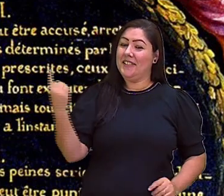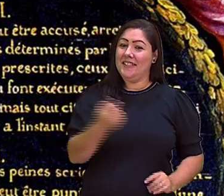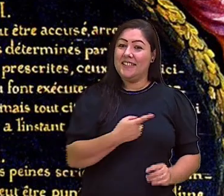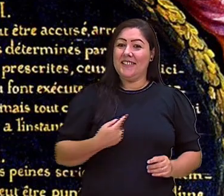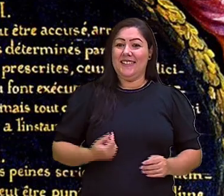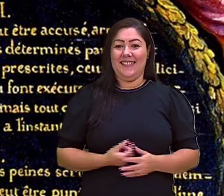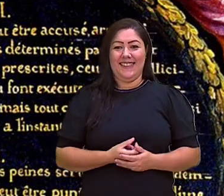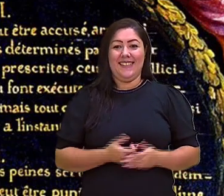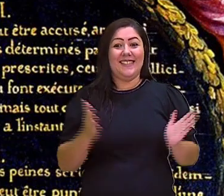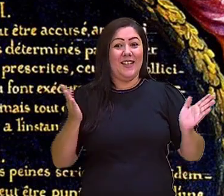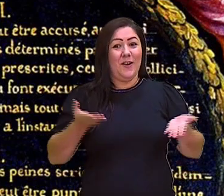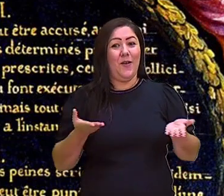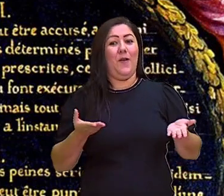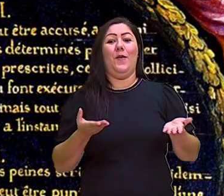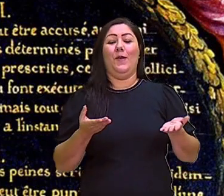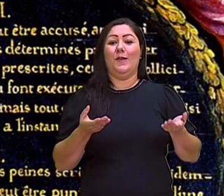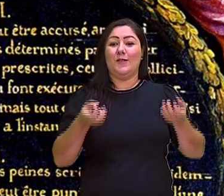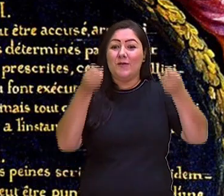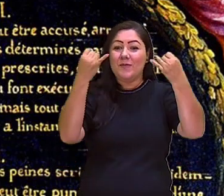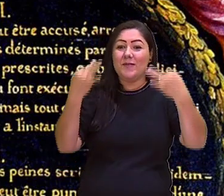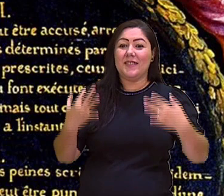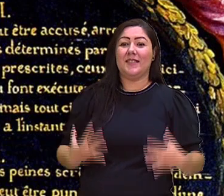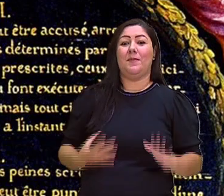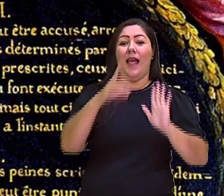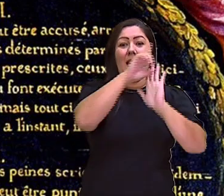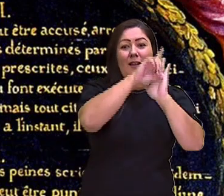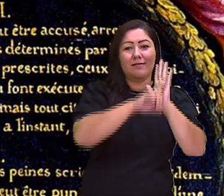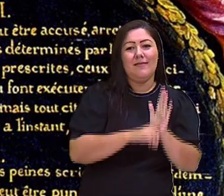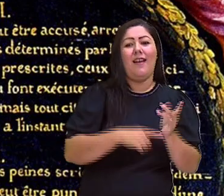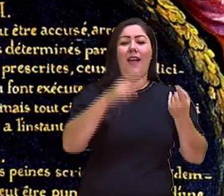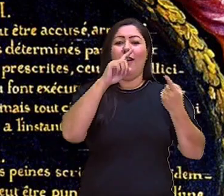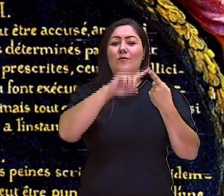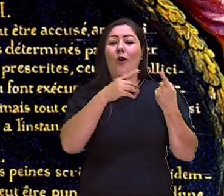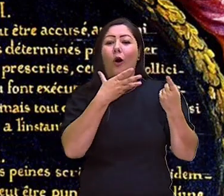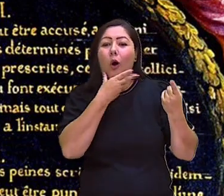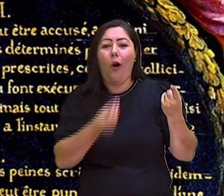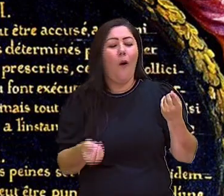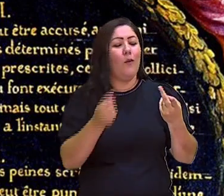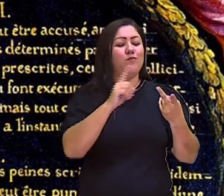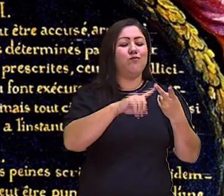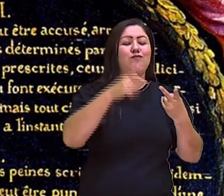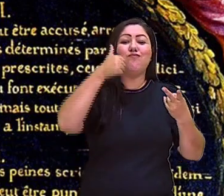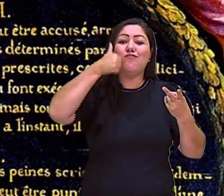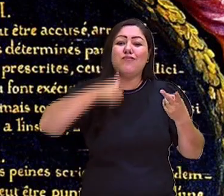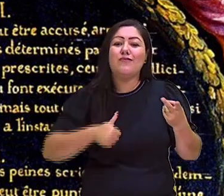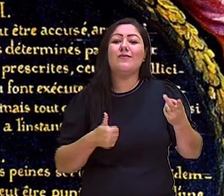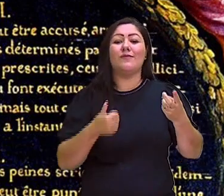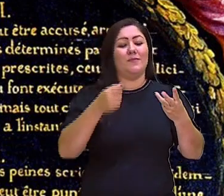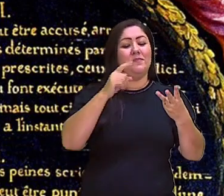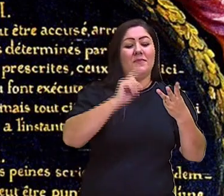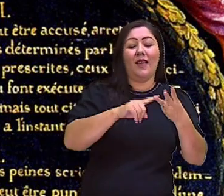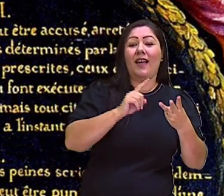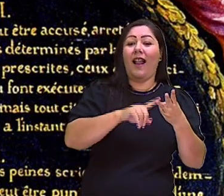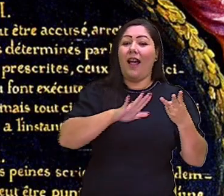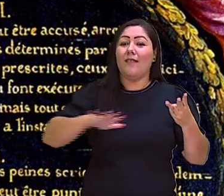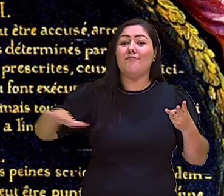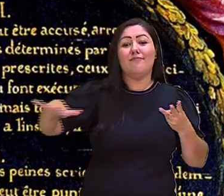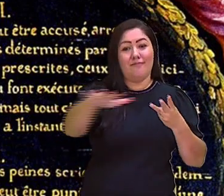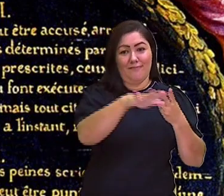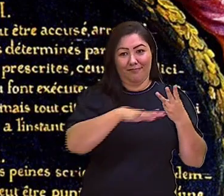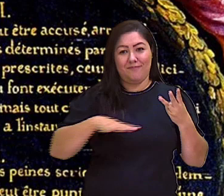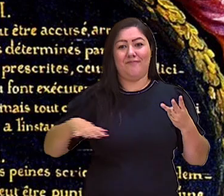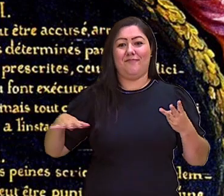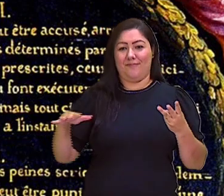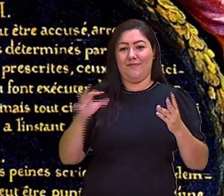as Declarações Universais dos Direitos do Homem, da Mulher e depois